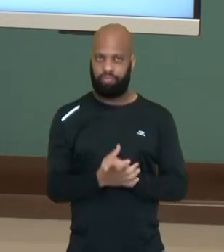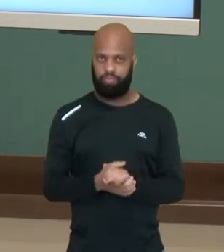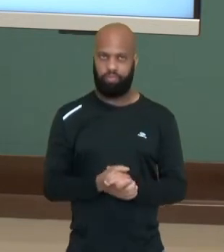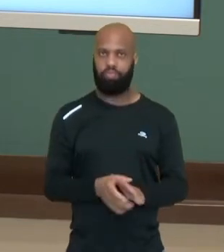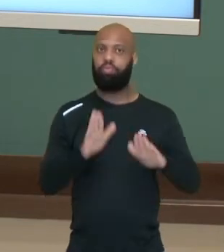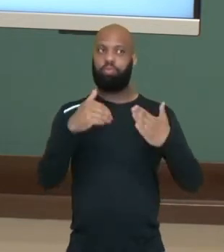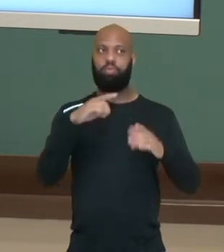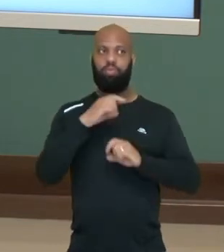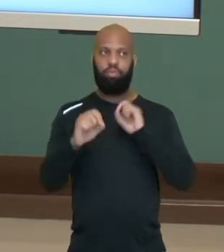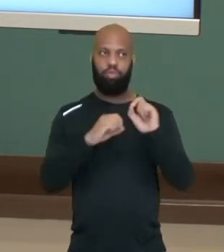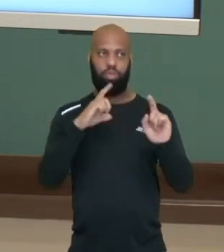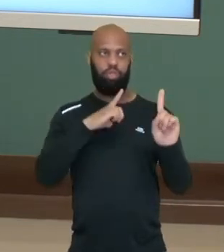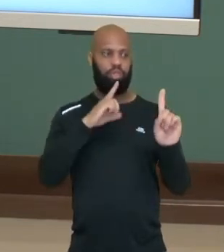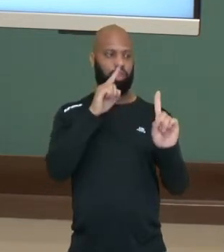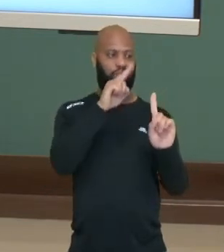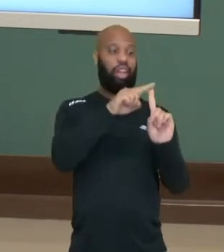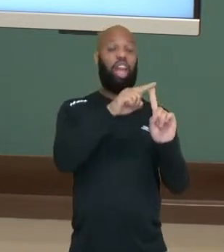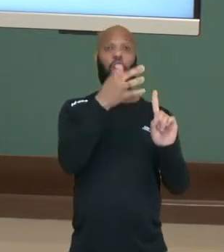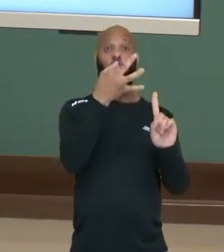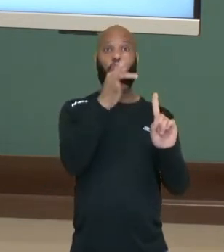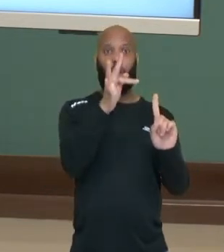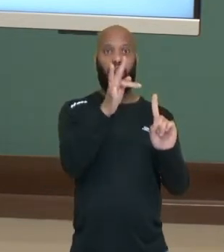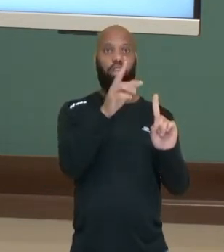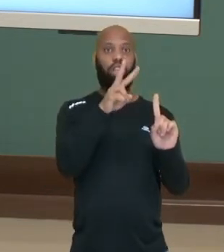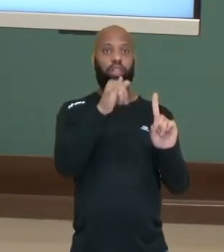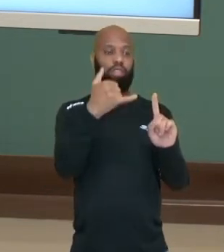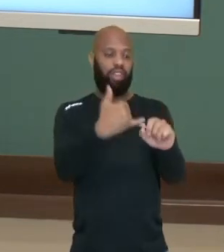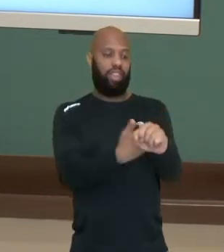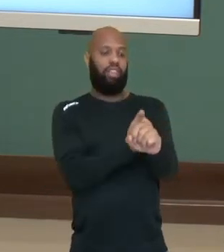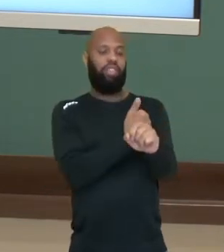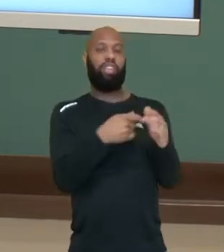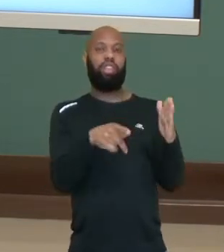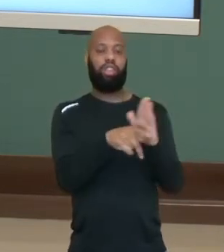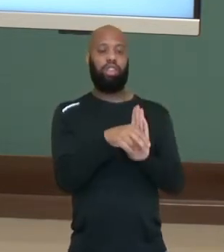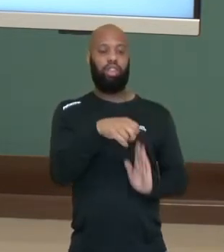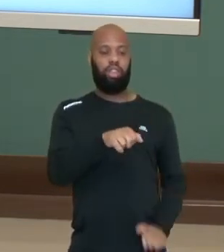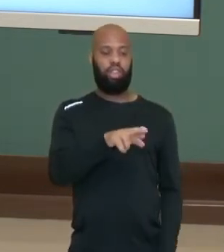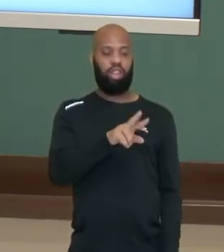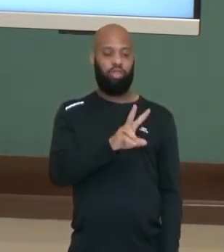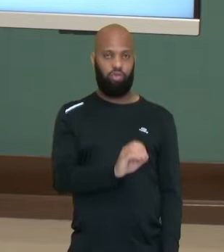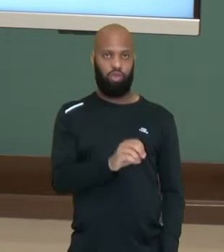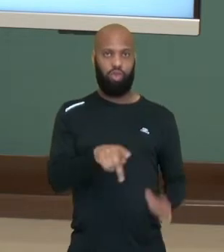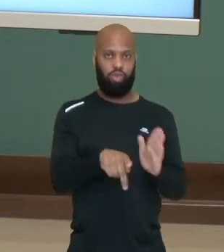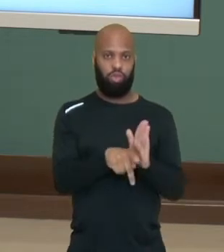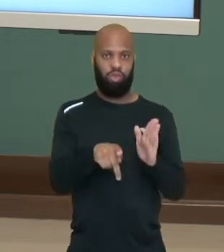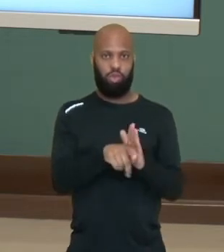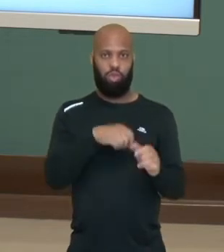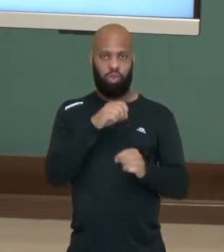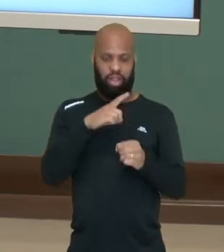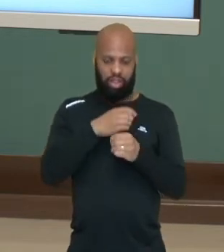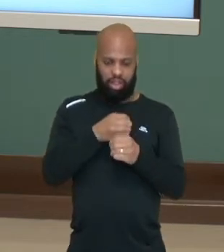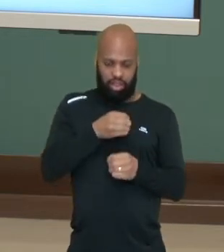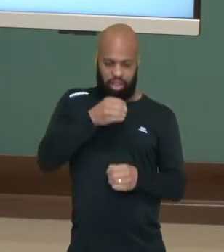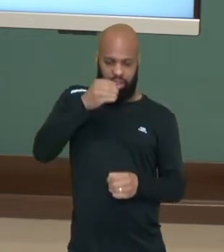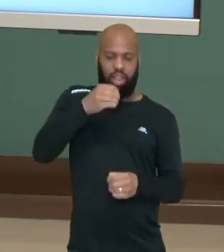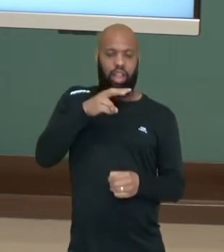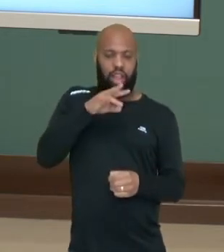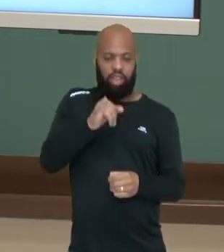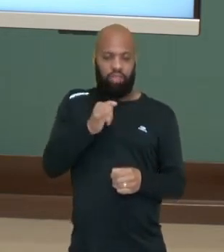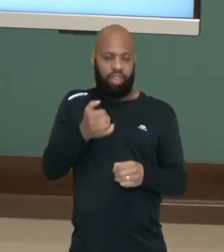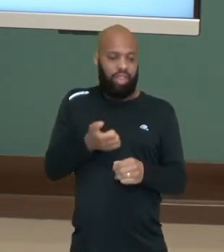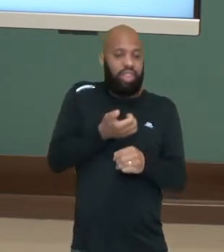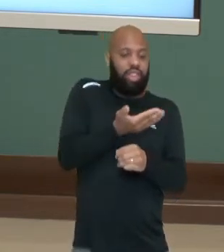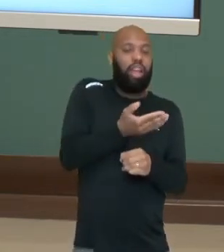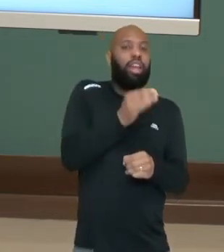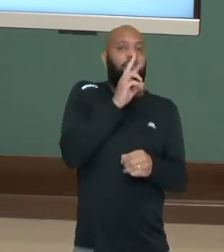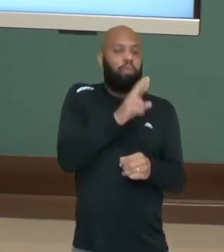né? A informação da dor vai pelo nervo, chega até a medula devolve com uma resposta motora que é